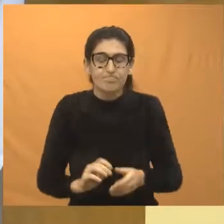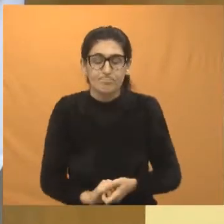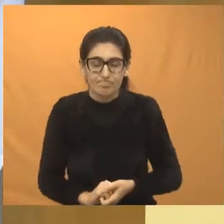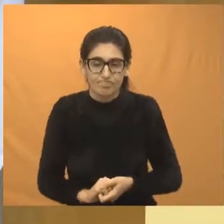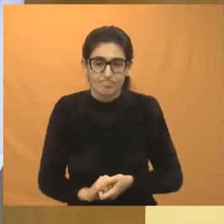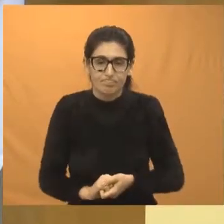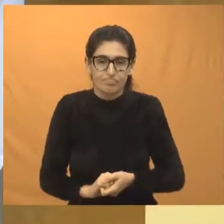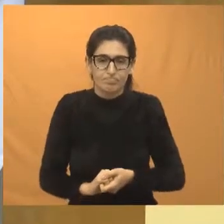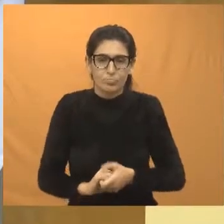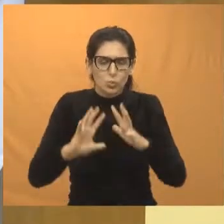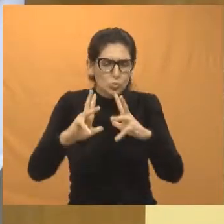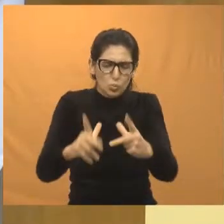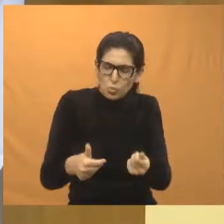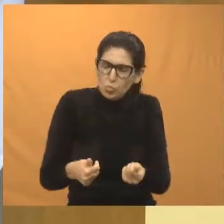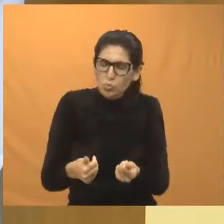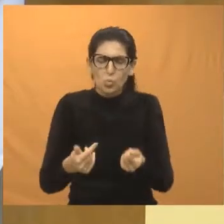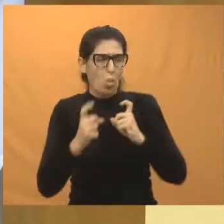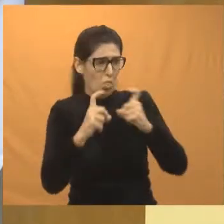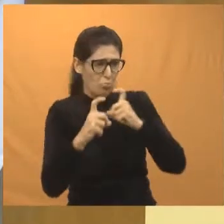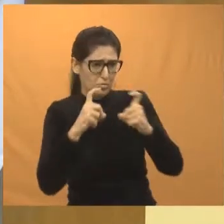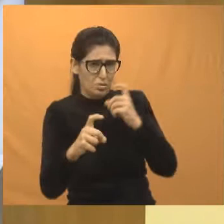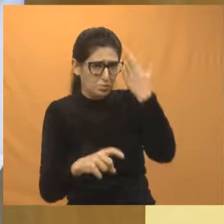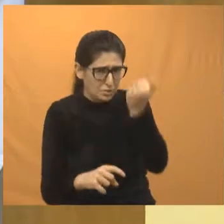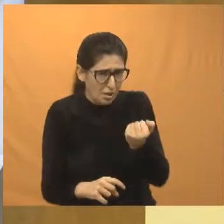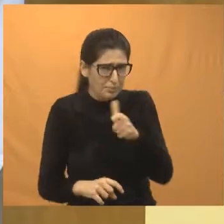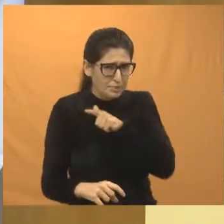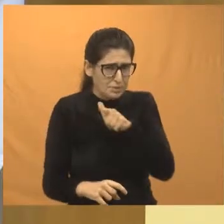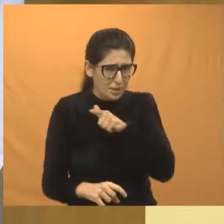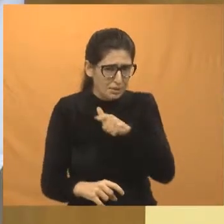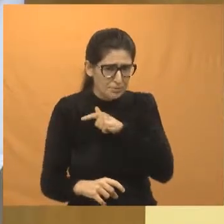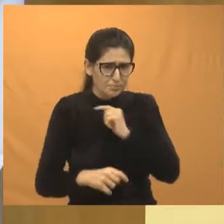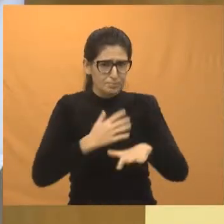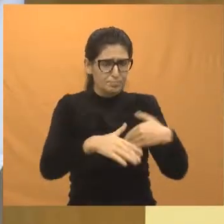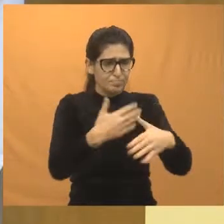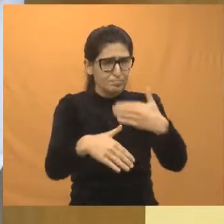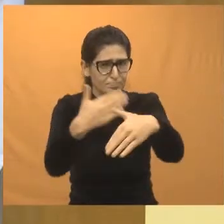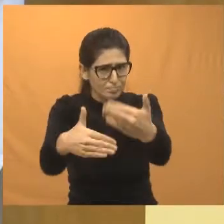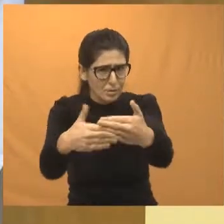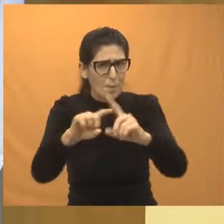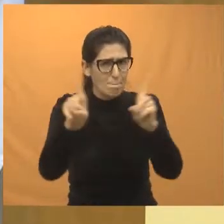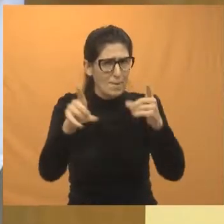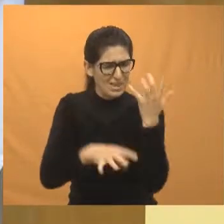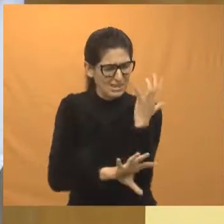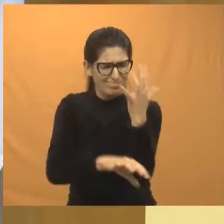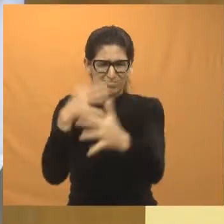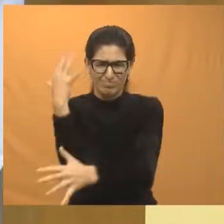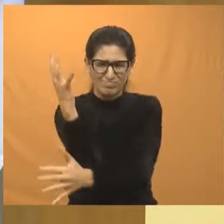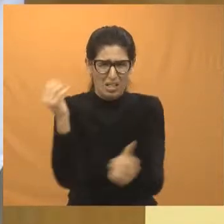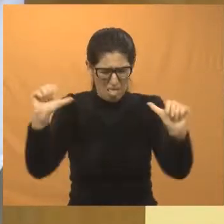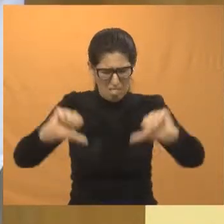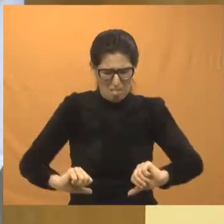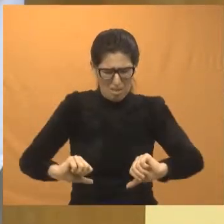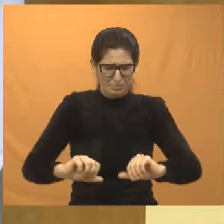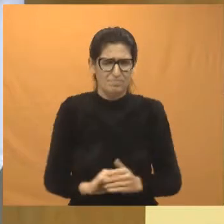questão ambiental, e a gente vê que isso está amarrando o desenvolvimento urbano da cidade. Mas a gente tem que trazer um